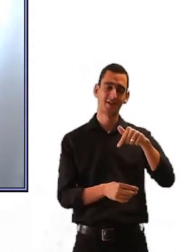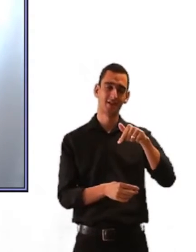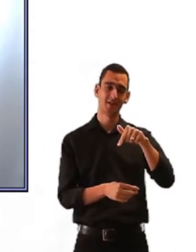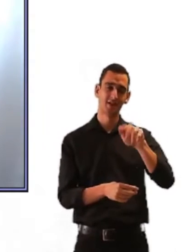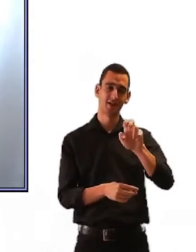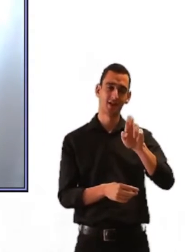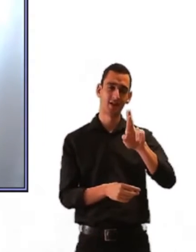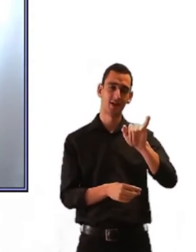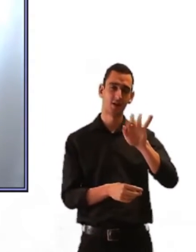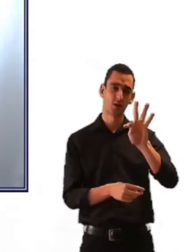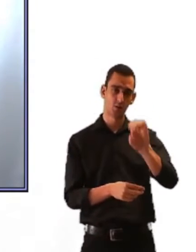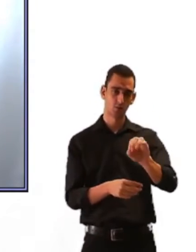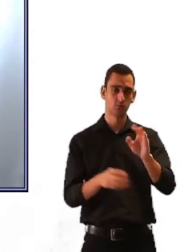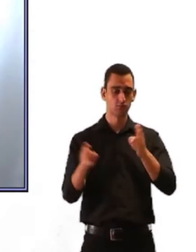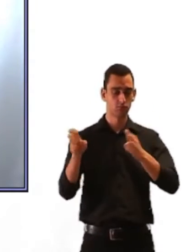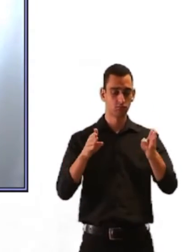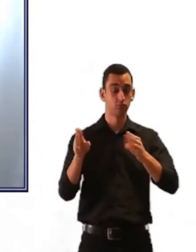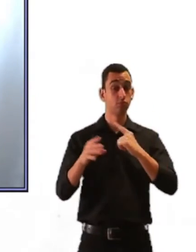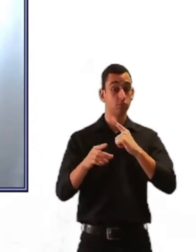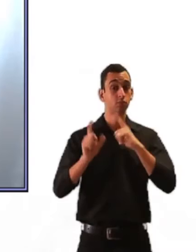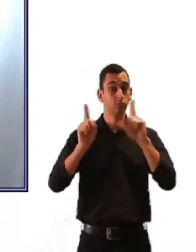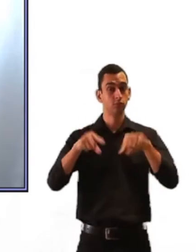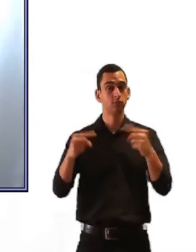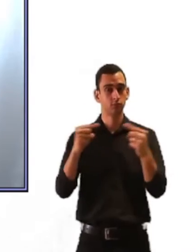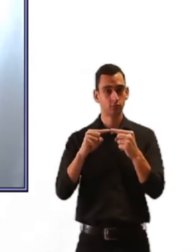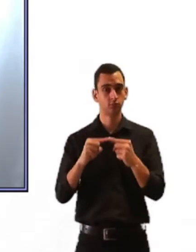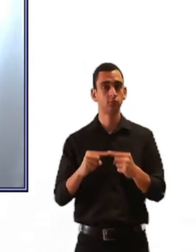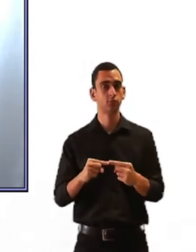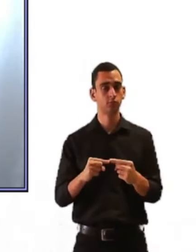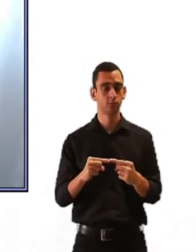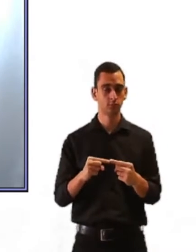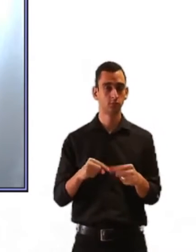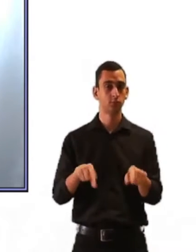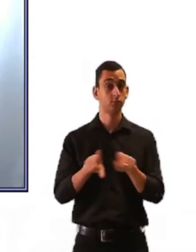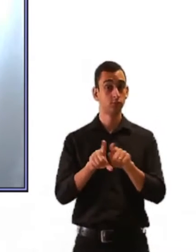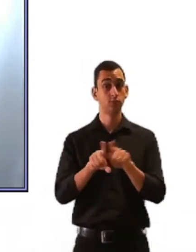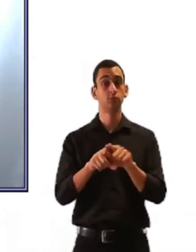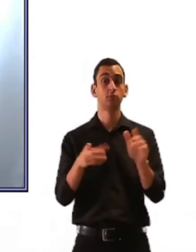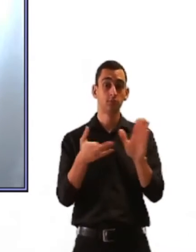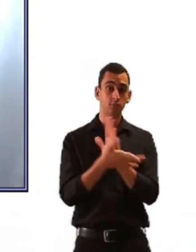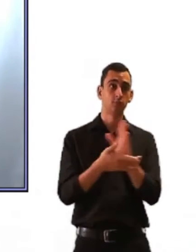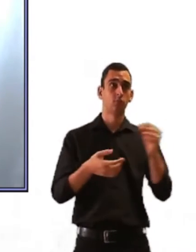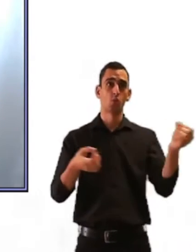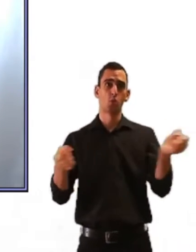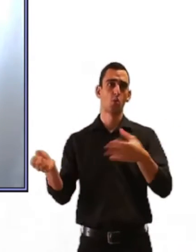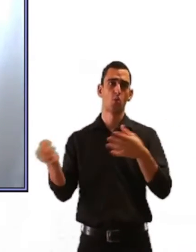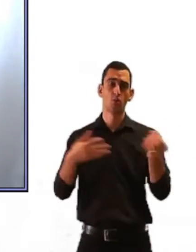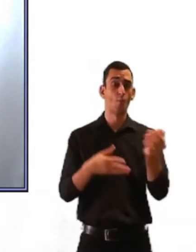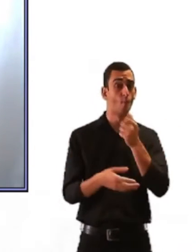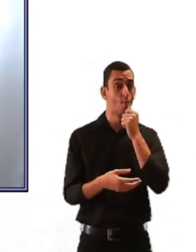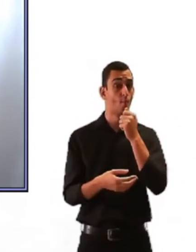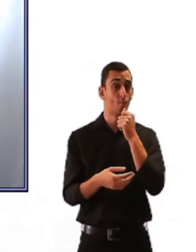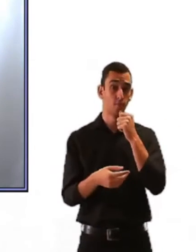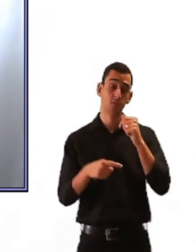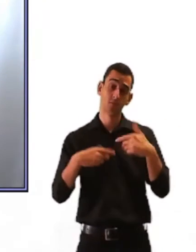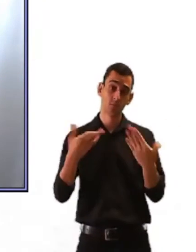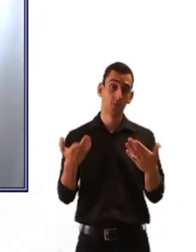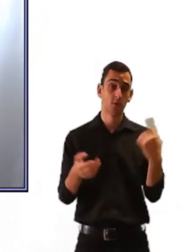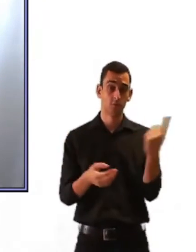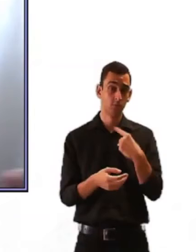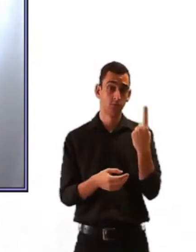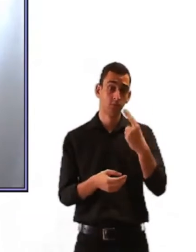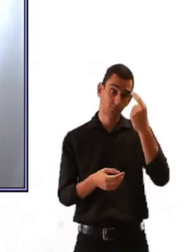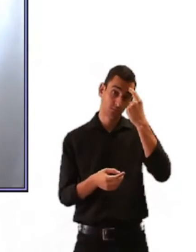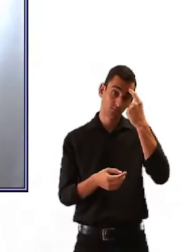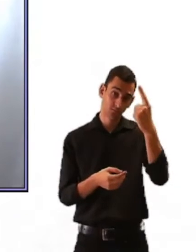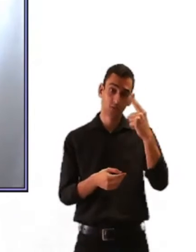isso aí o 155 já diz. Sim, não é uma questão, vamos dizer assim, totalmente inovadora, né? A ideia é o seguinte: olha, o juiz tem que